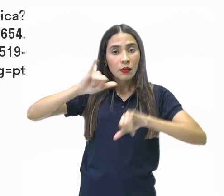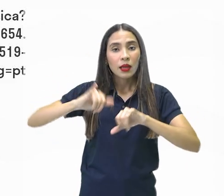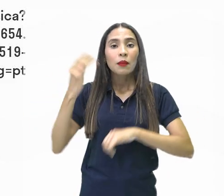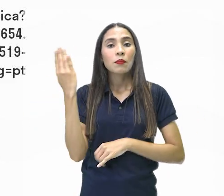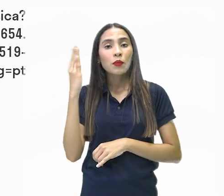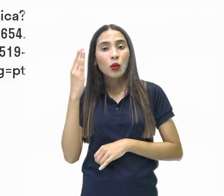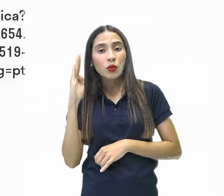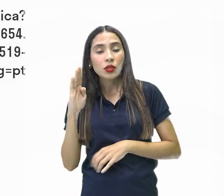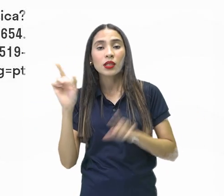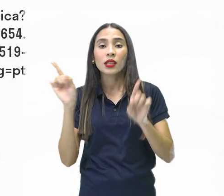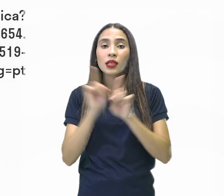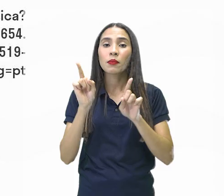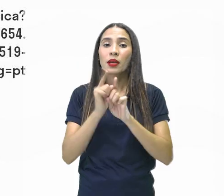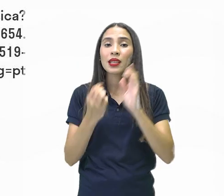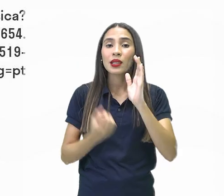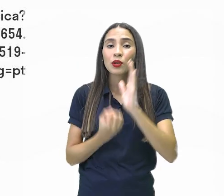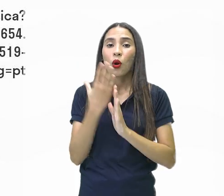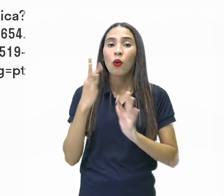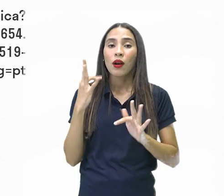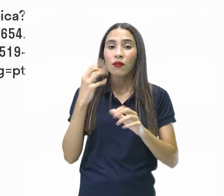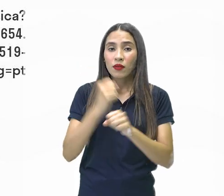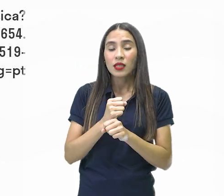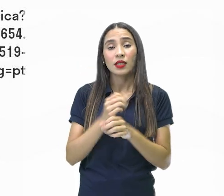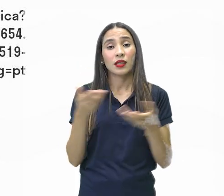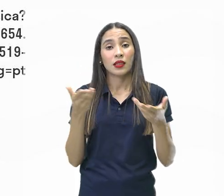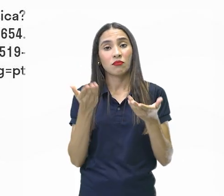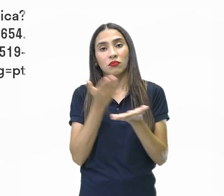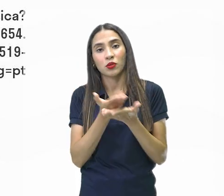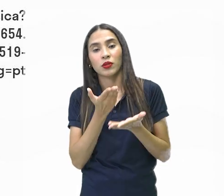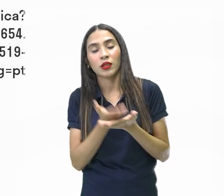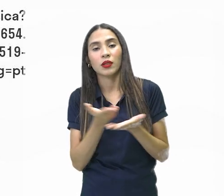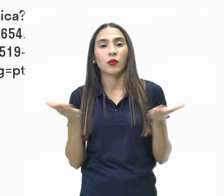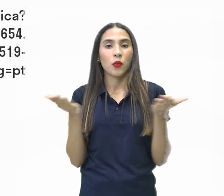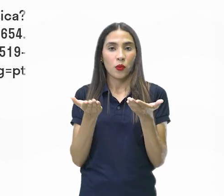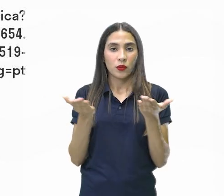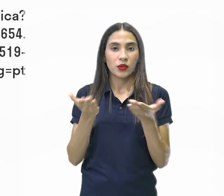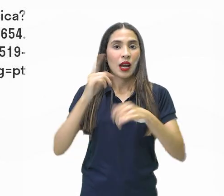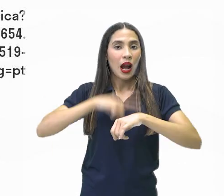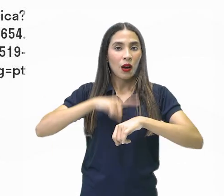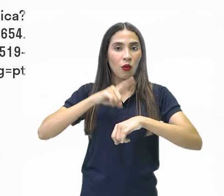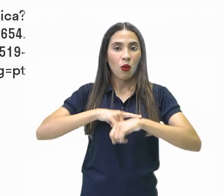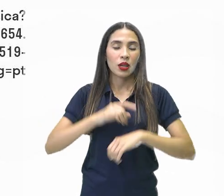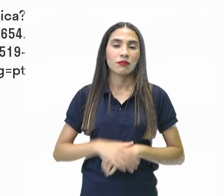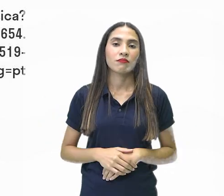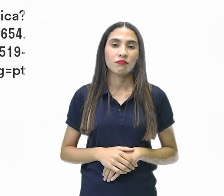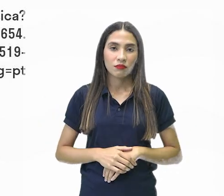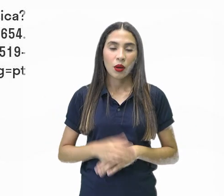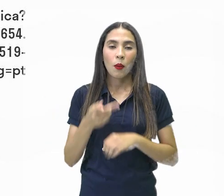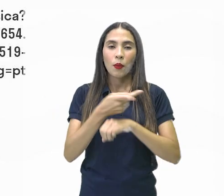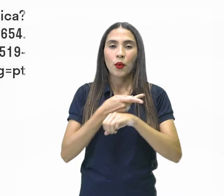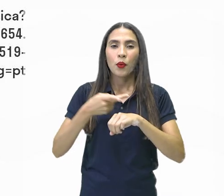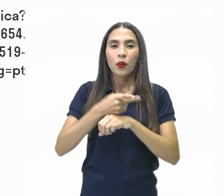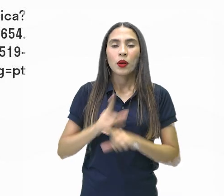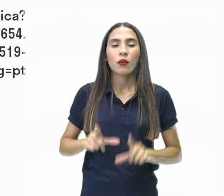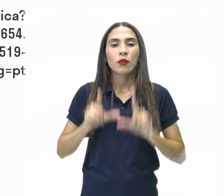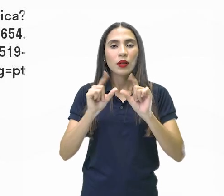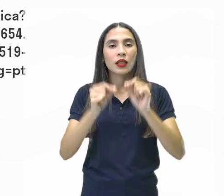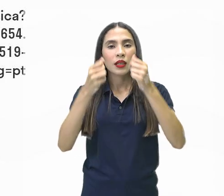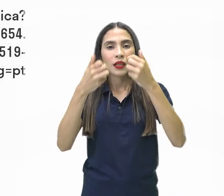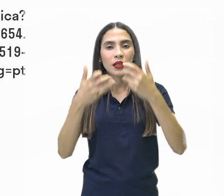e também deu origem aí à física que nós estamos estudando nesse momento, né? A física que